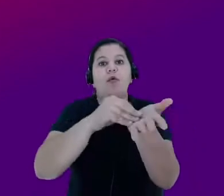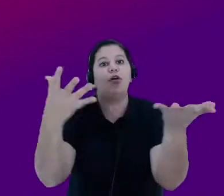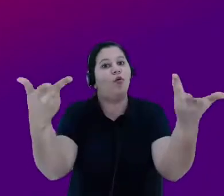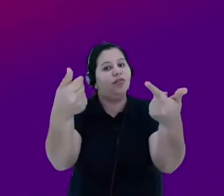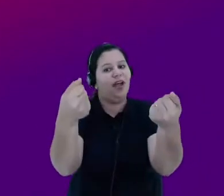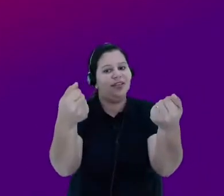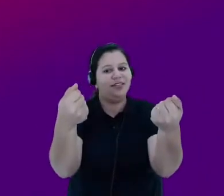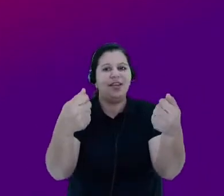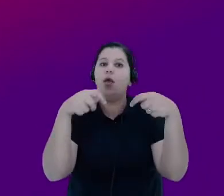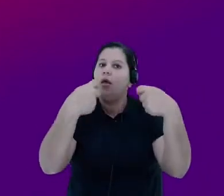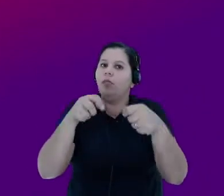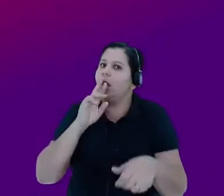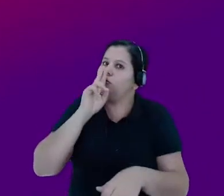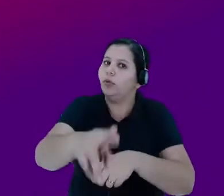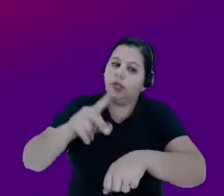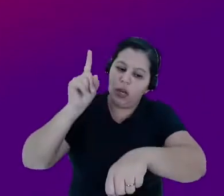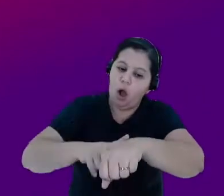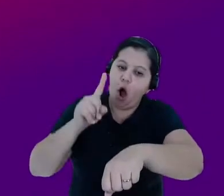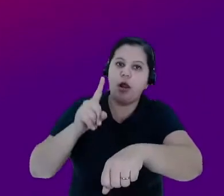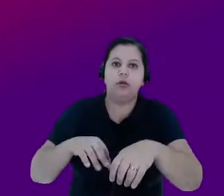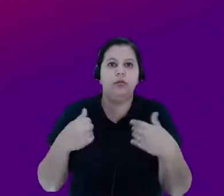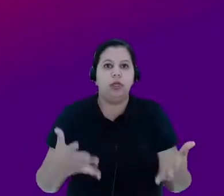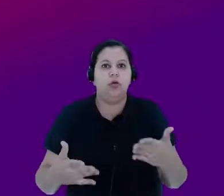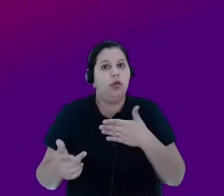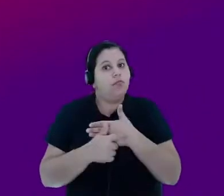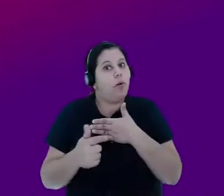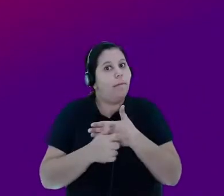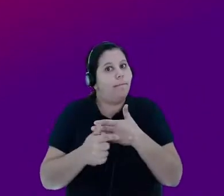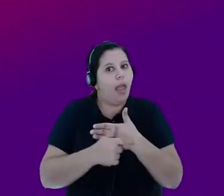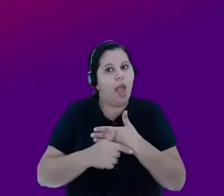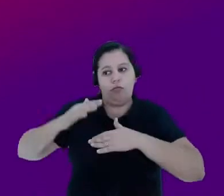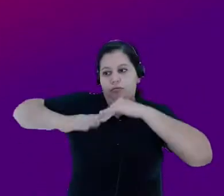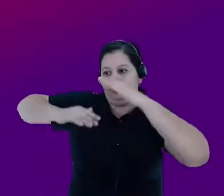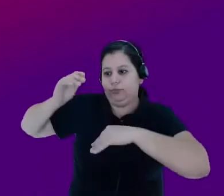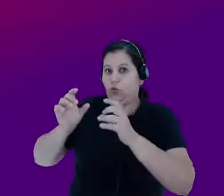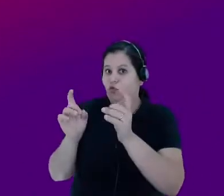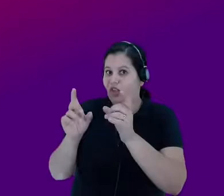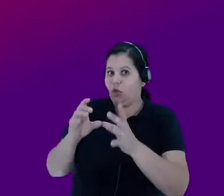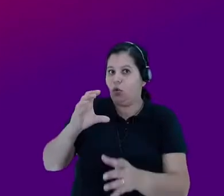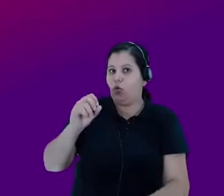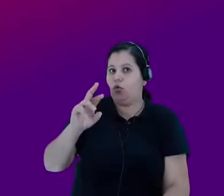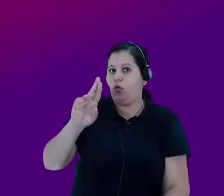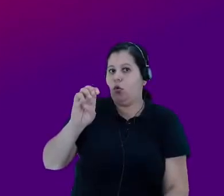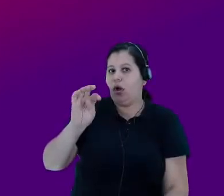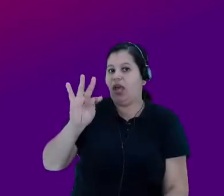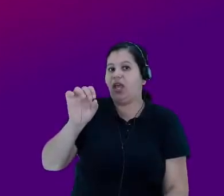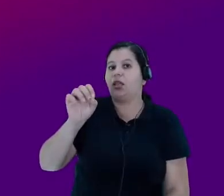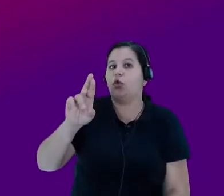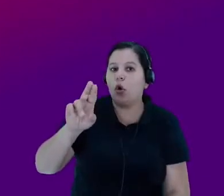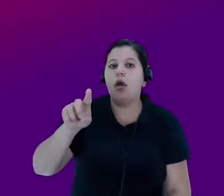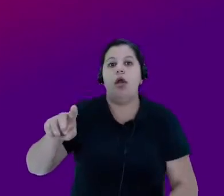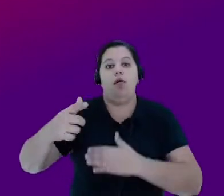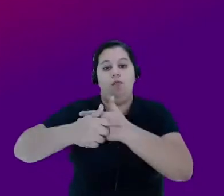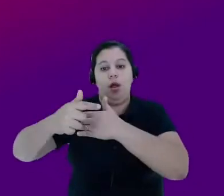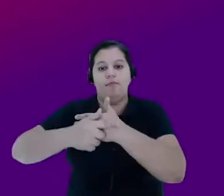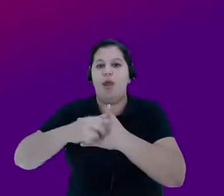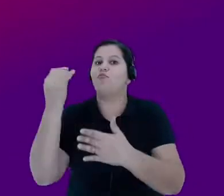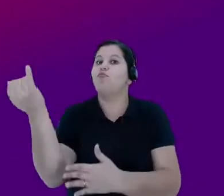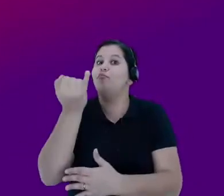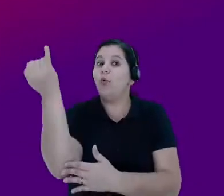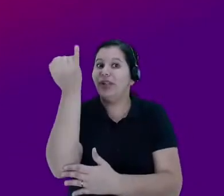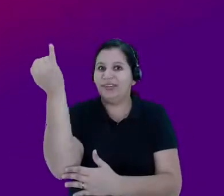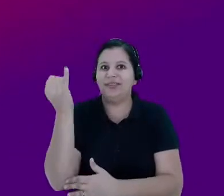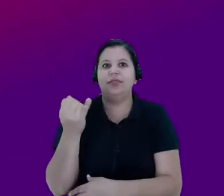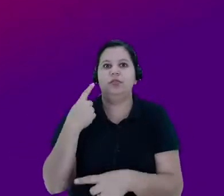isso que esse papel do corretor é um papel muito importante nessa conexão, porque ele traduz em